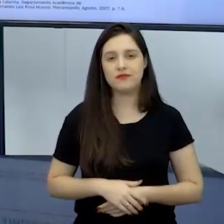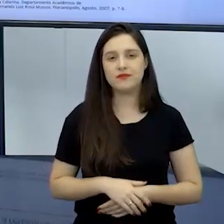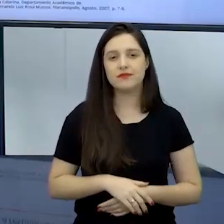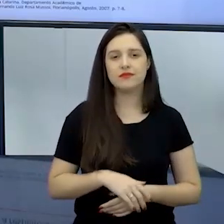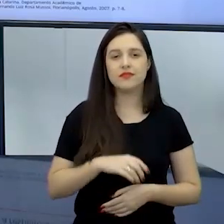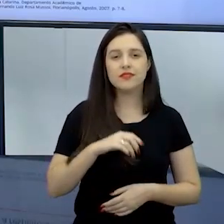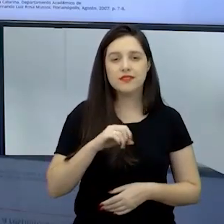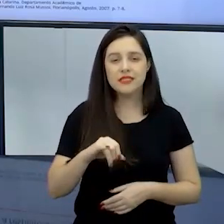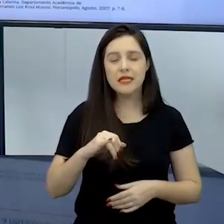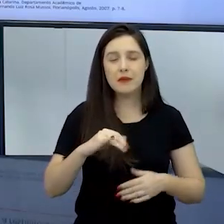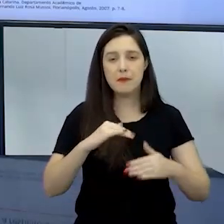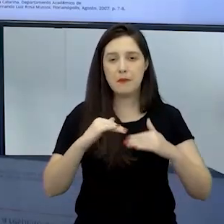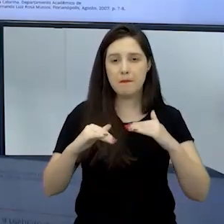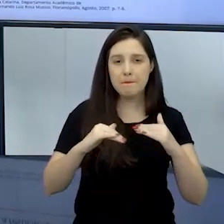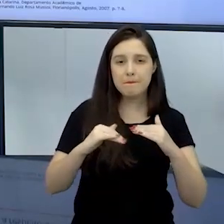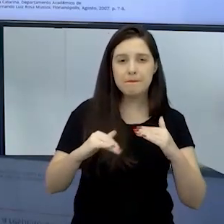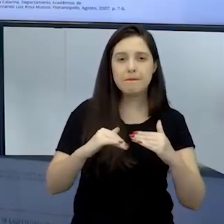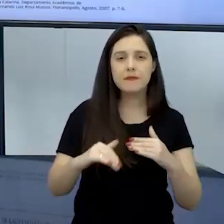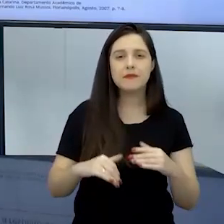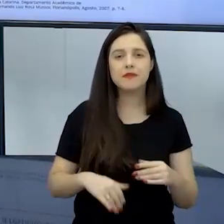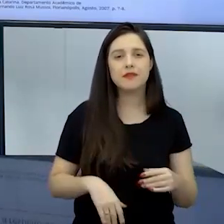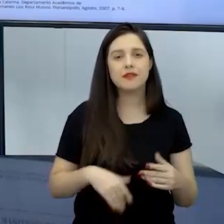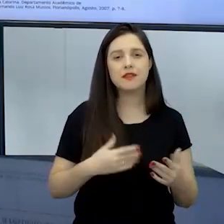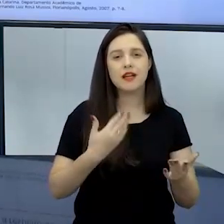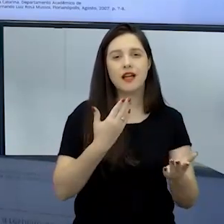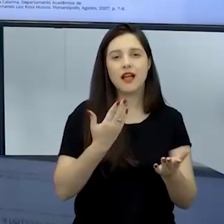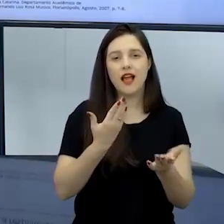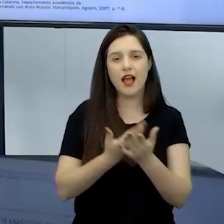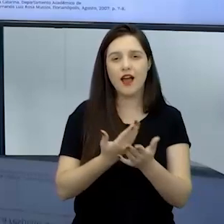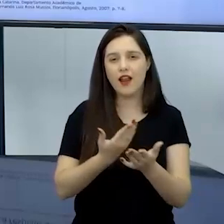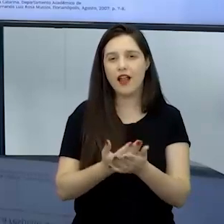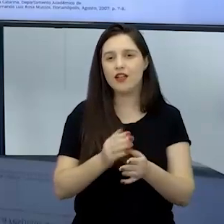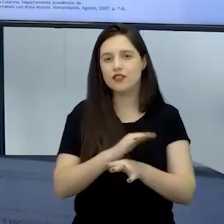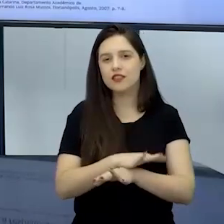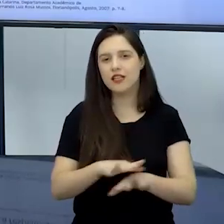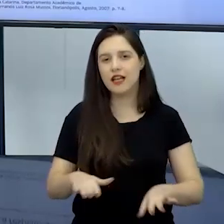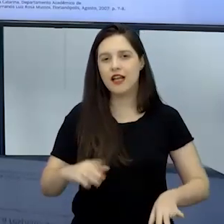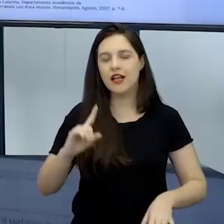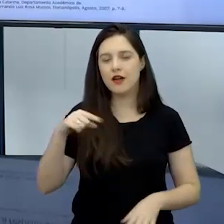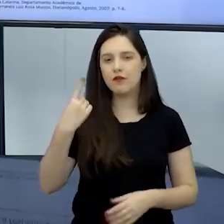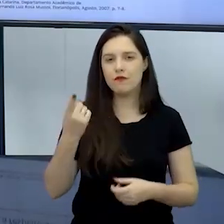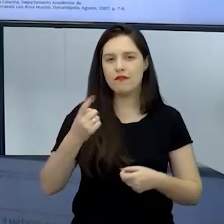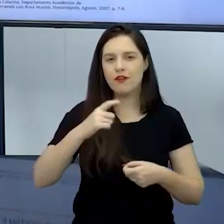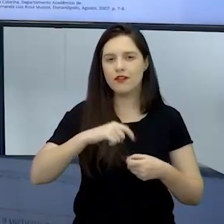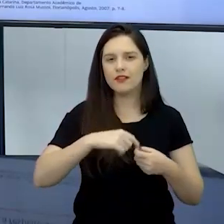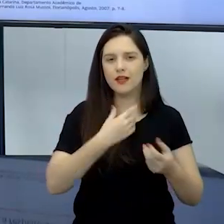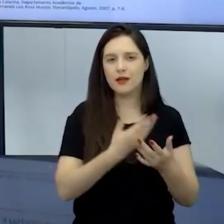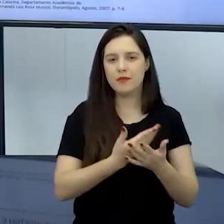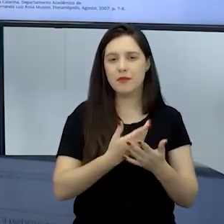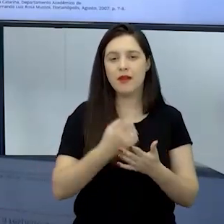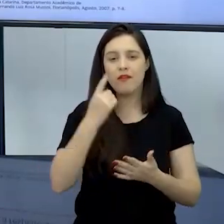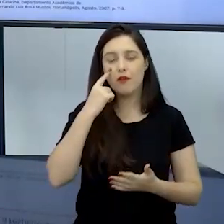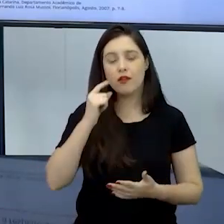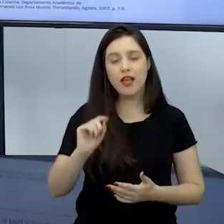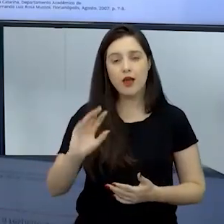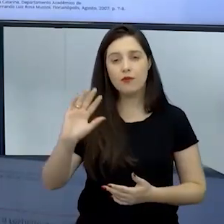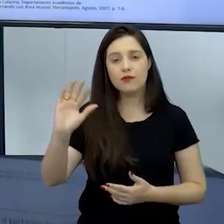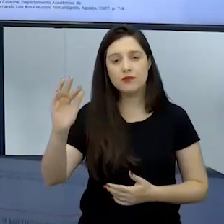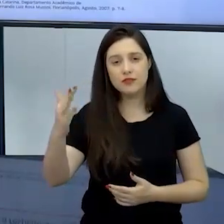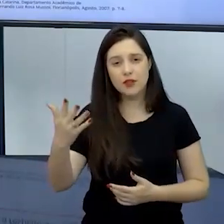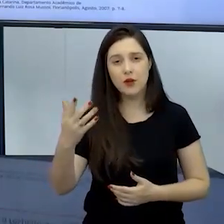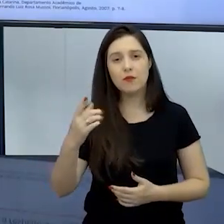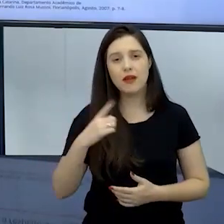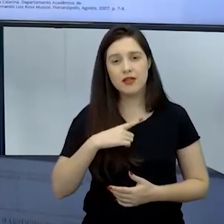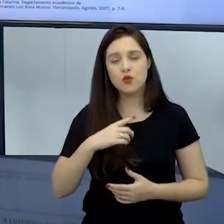se movimentado, eu falei, pessoal, tchau, né? Eu só volto só amanhã, que eu quero ver o que aconteceu aqui. Mas ainda bem que o copo não